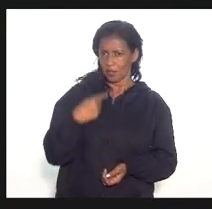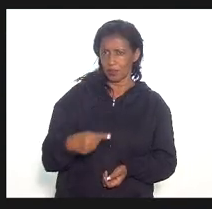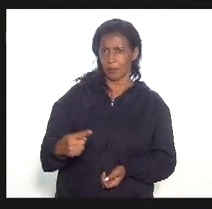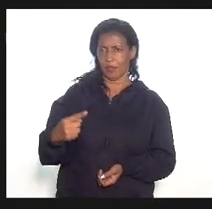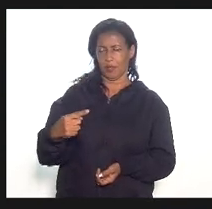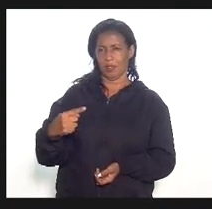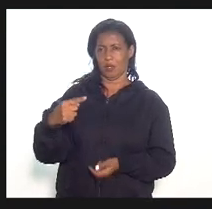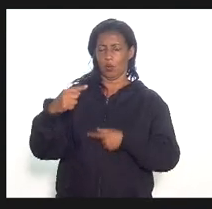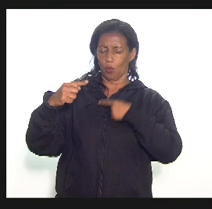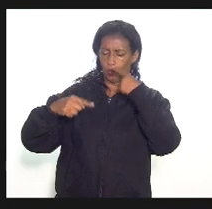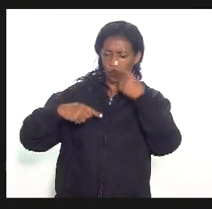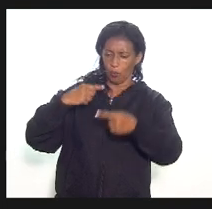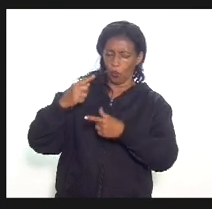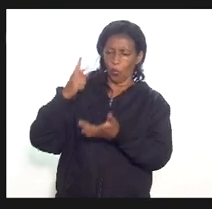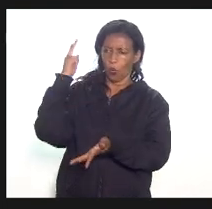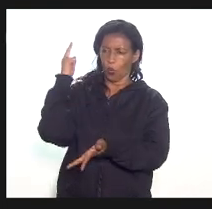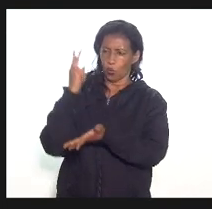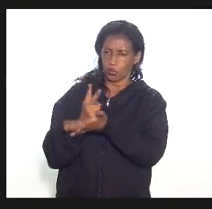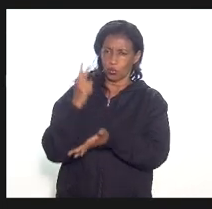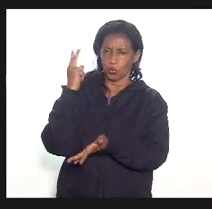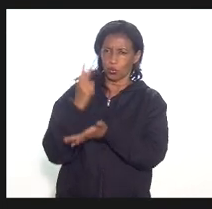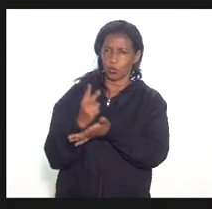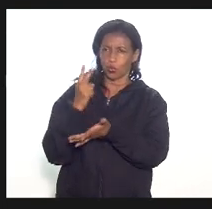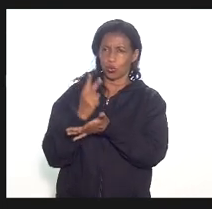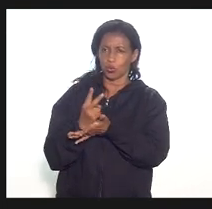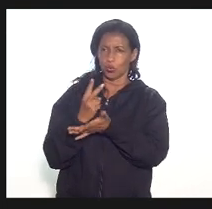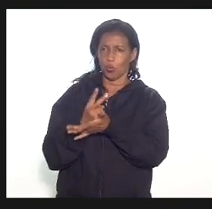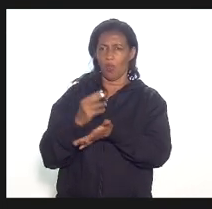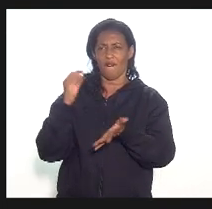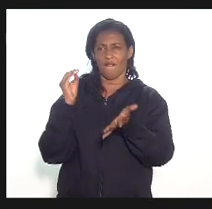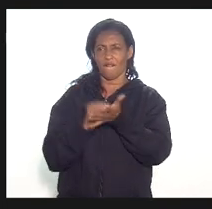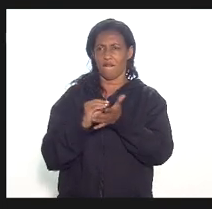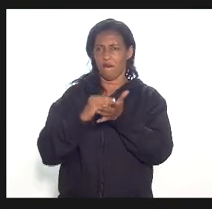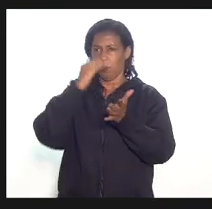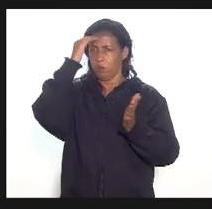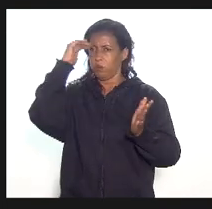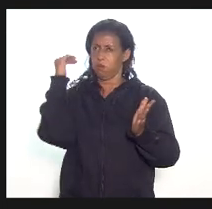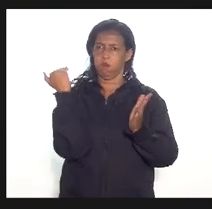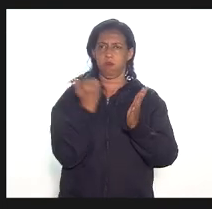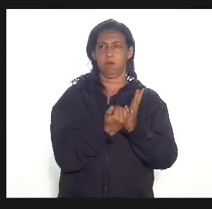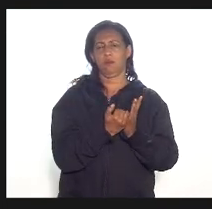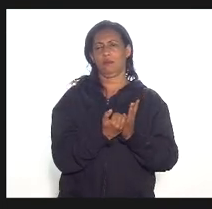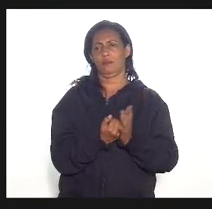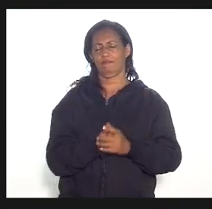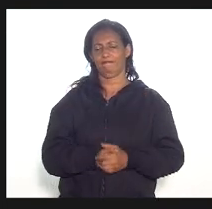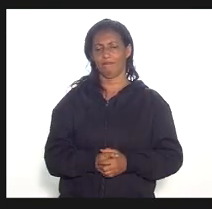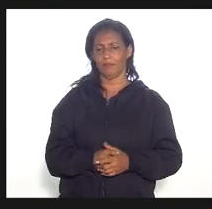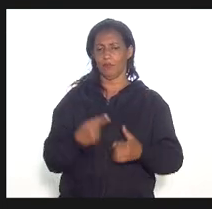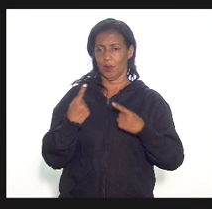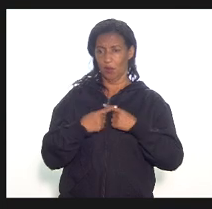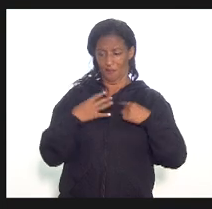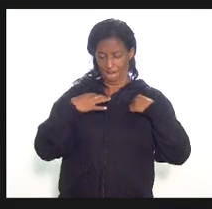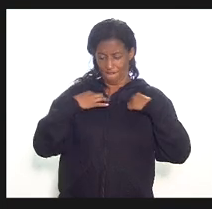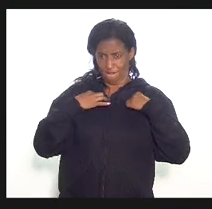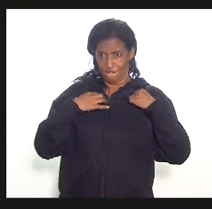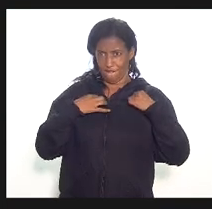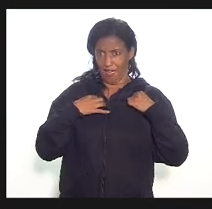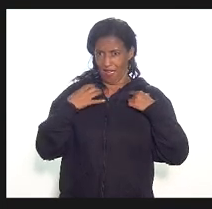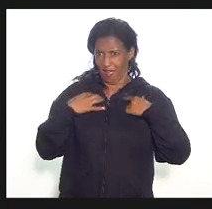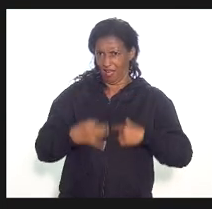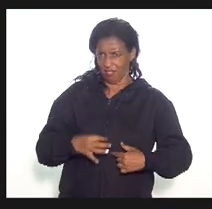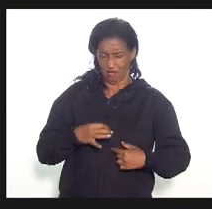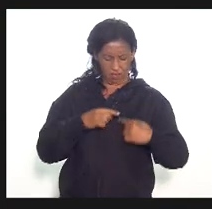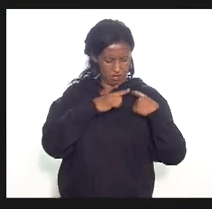continuem sendo tratadas com descaso porque atrás de uma fada atrás de um